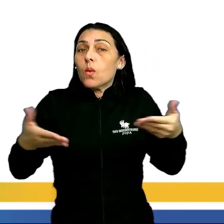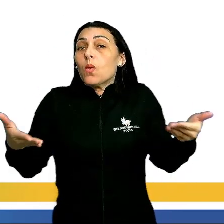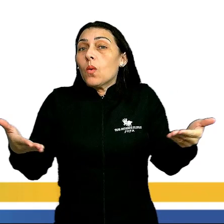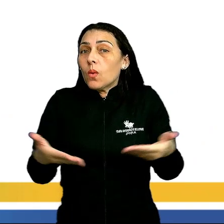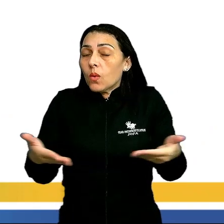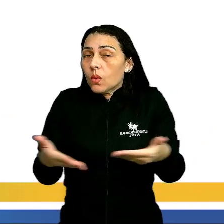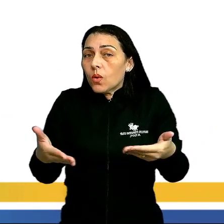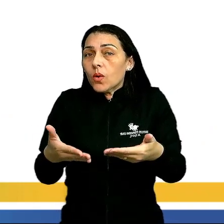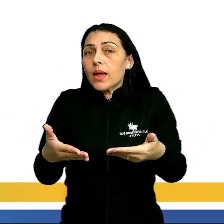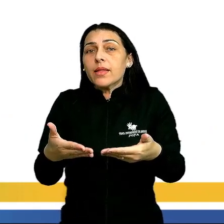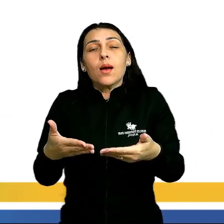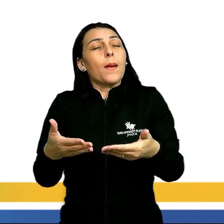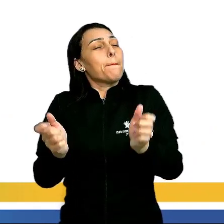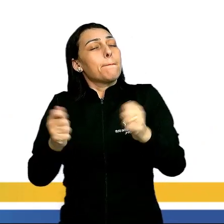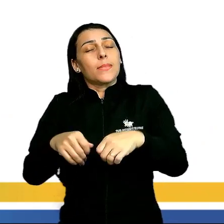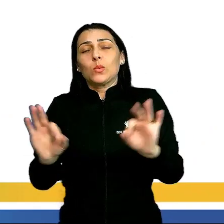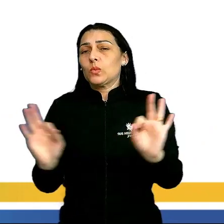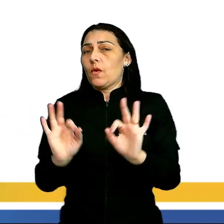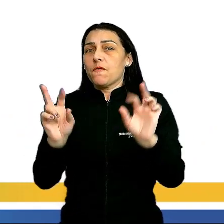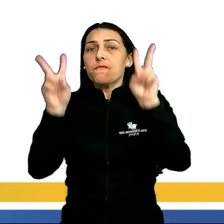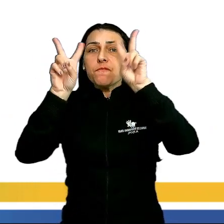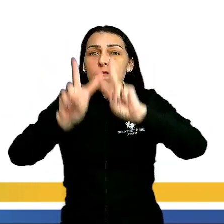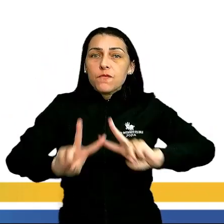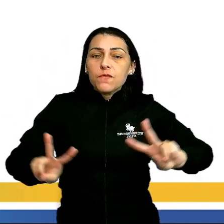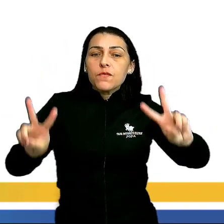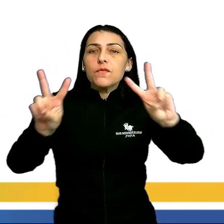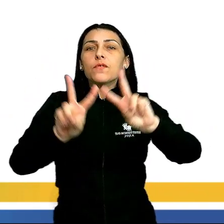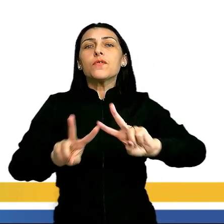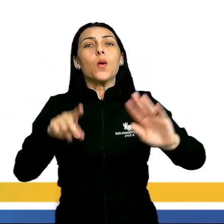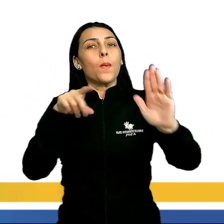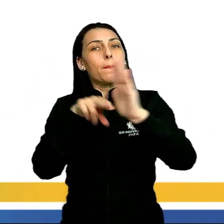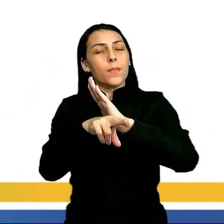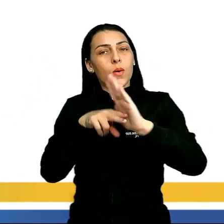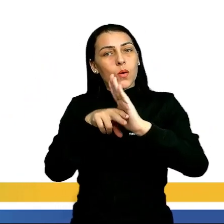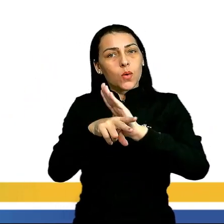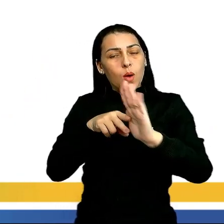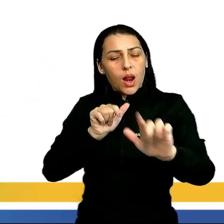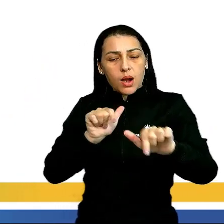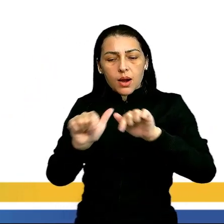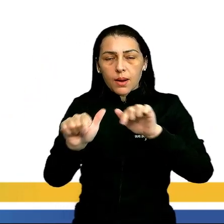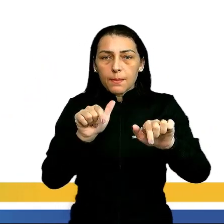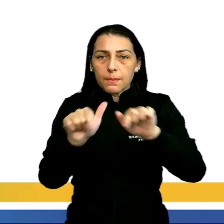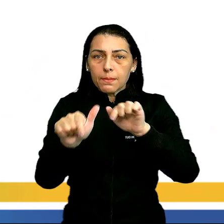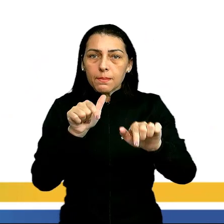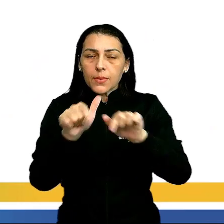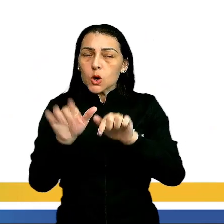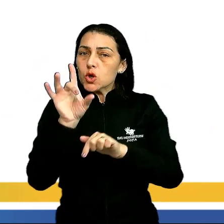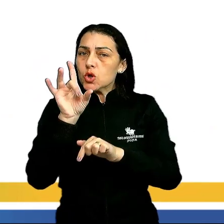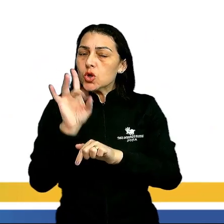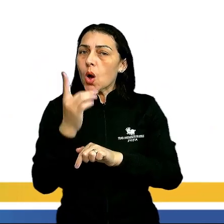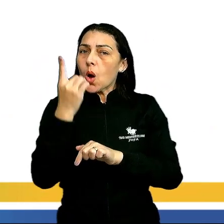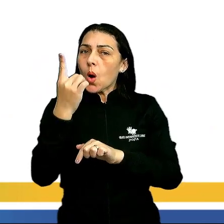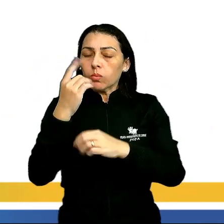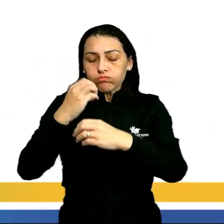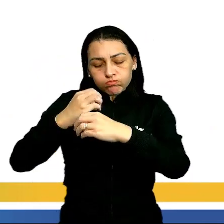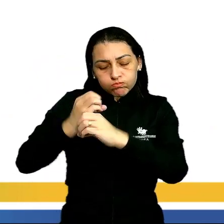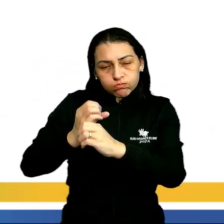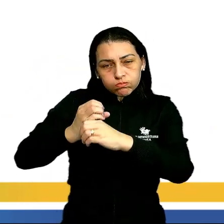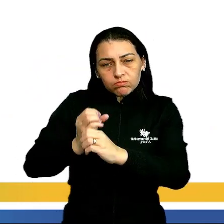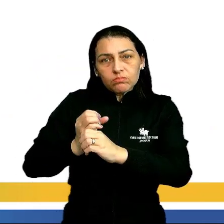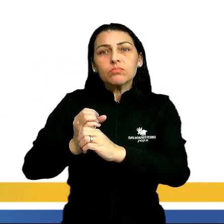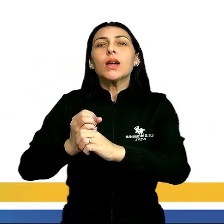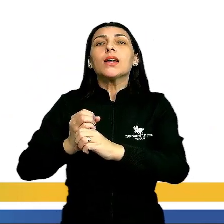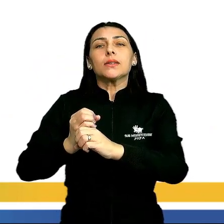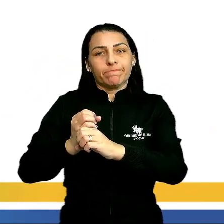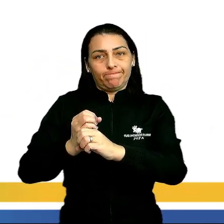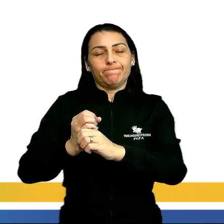Hoje, não é mais possível visualizar um biólogo em atividade com apenas um microscópio